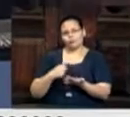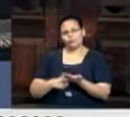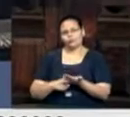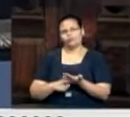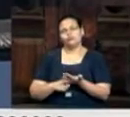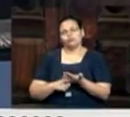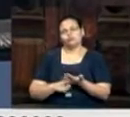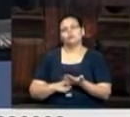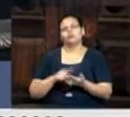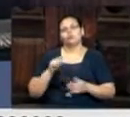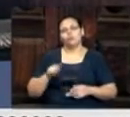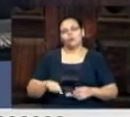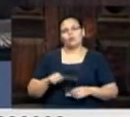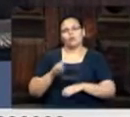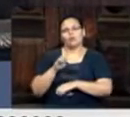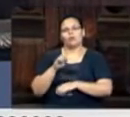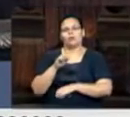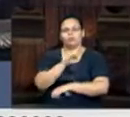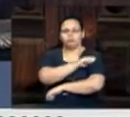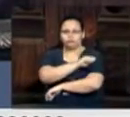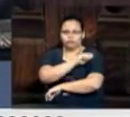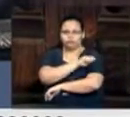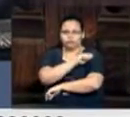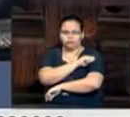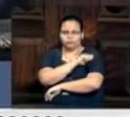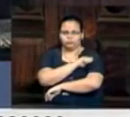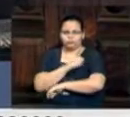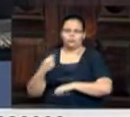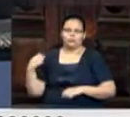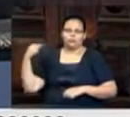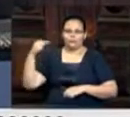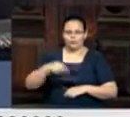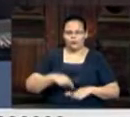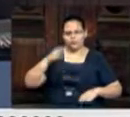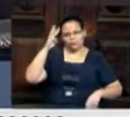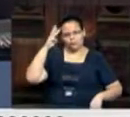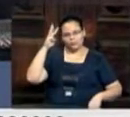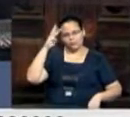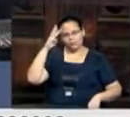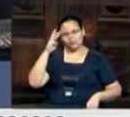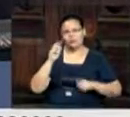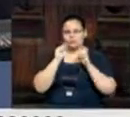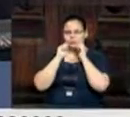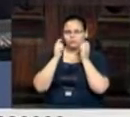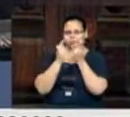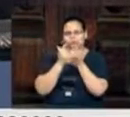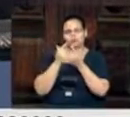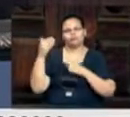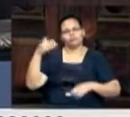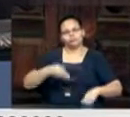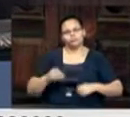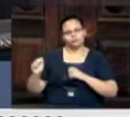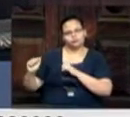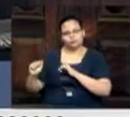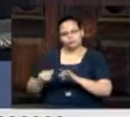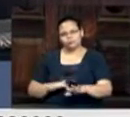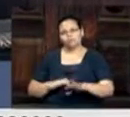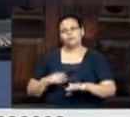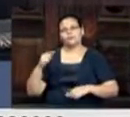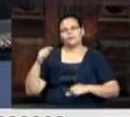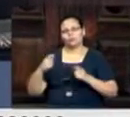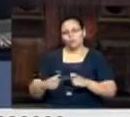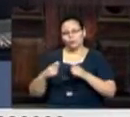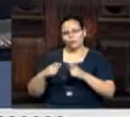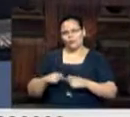os estudantes, inclusive que na terça-feira vieram a Alerj e que partiram, prefeito Valber, partiram de